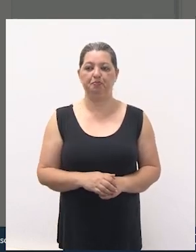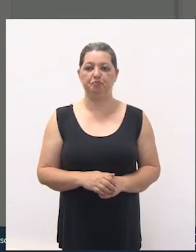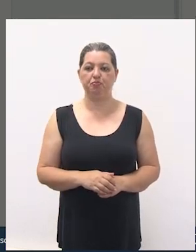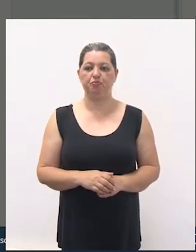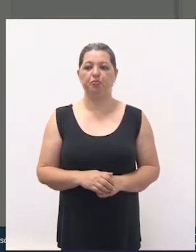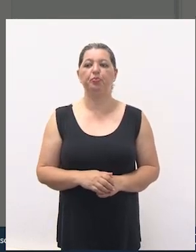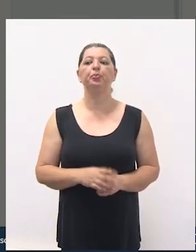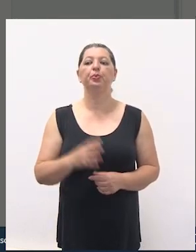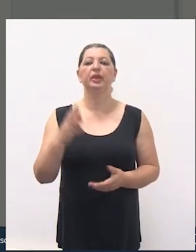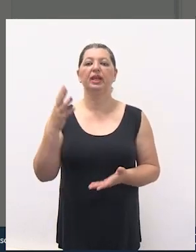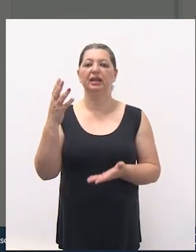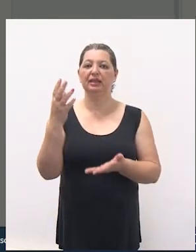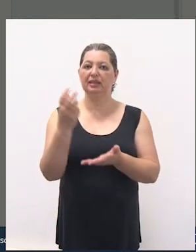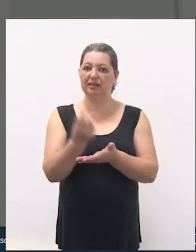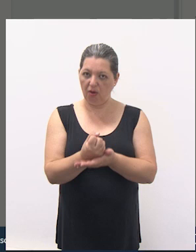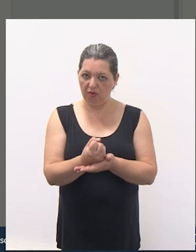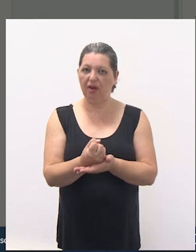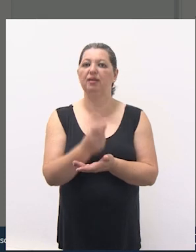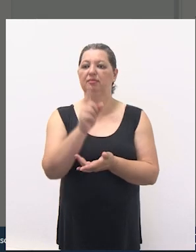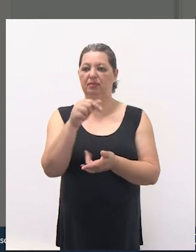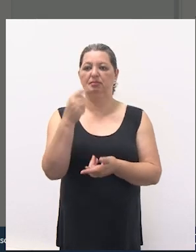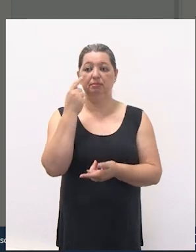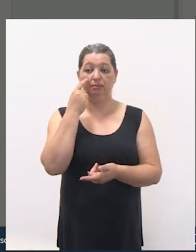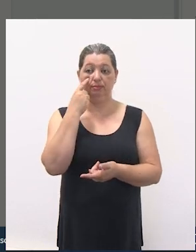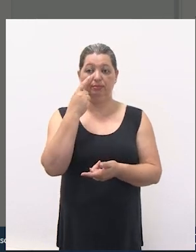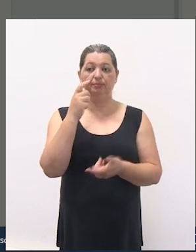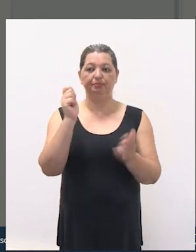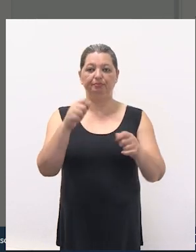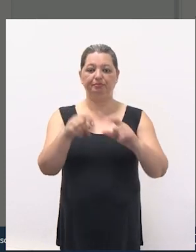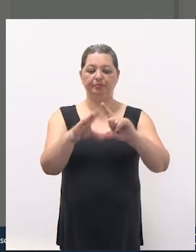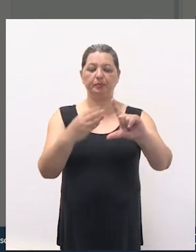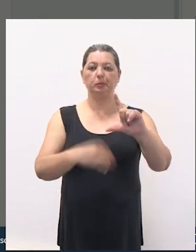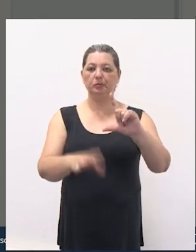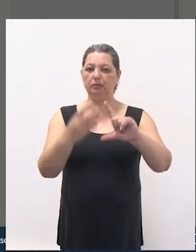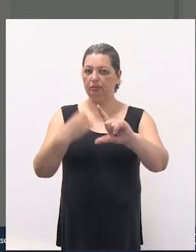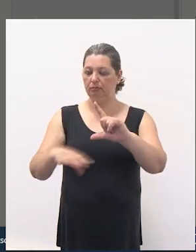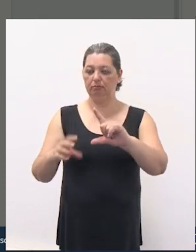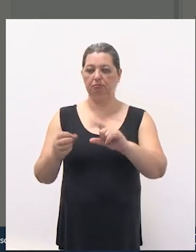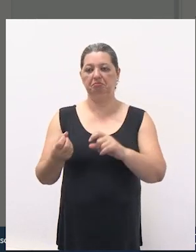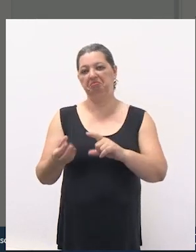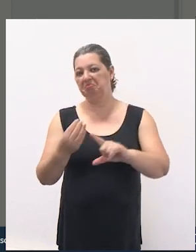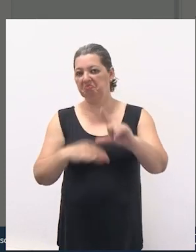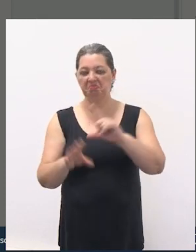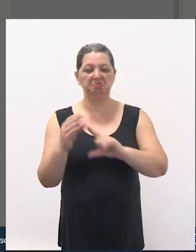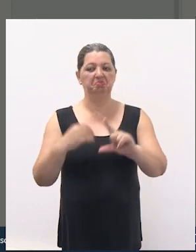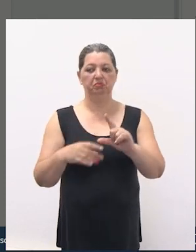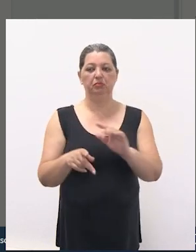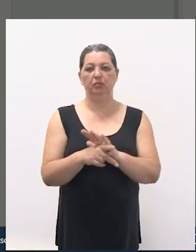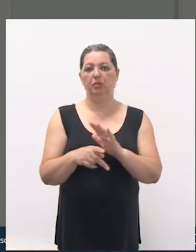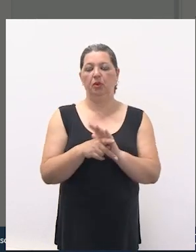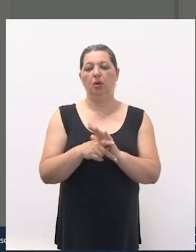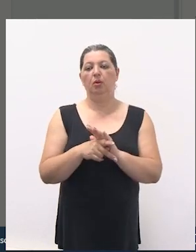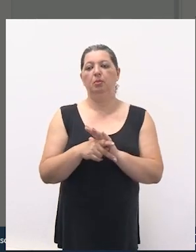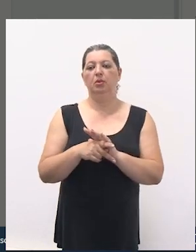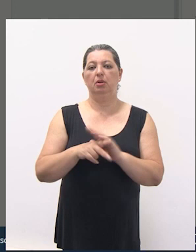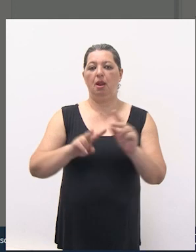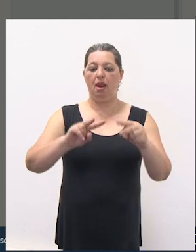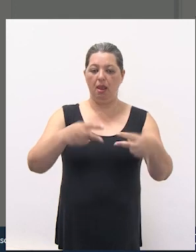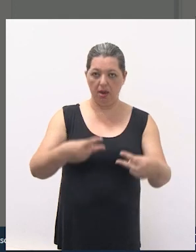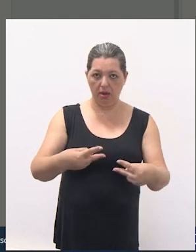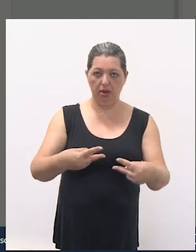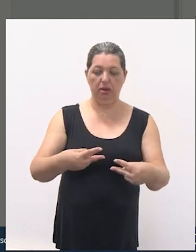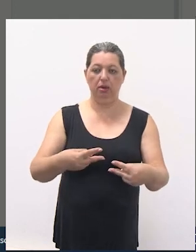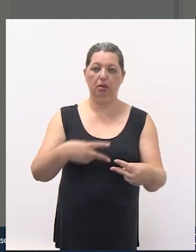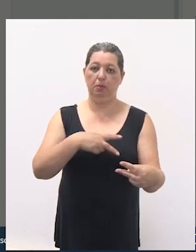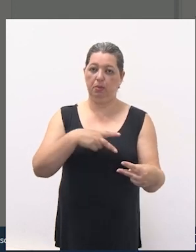Salvar, tem que ter um nome, senão não compartilha, tá vendo? E aí você pode ou compartilhar como um link restrito para só quem é da